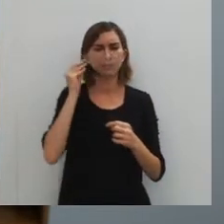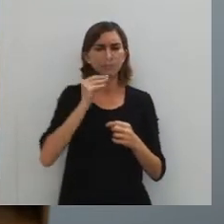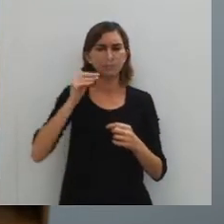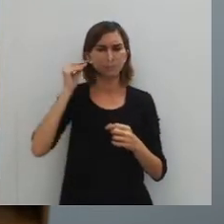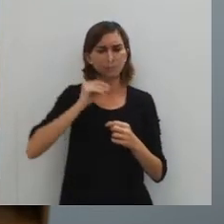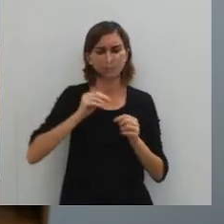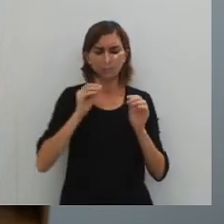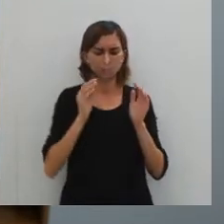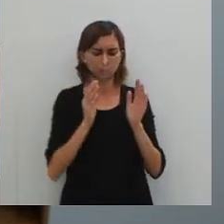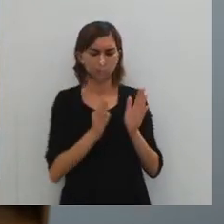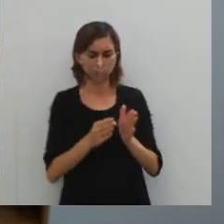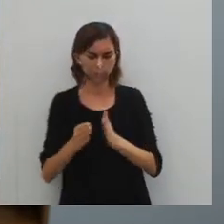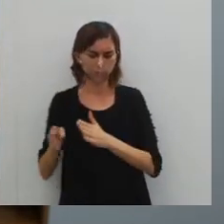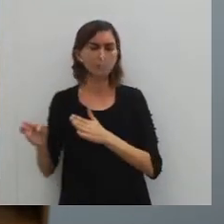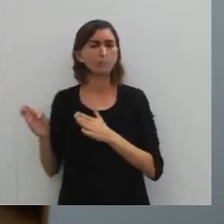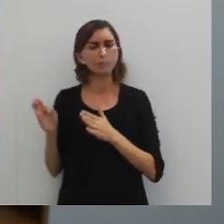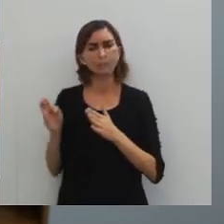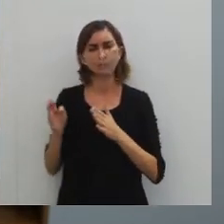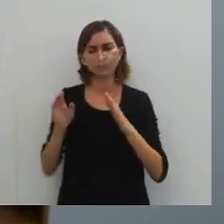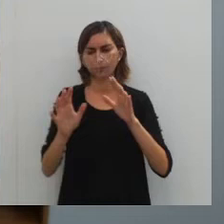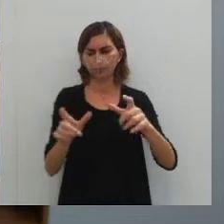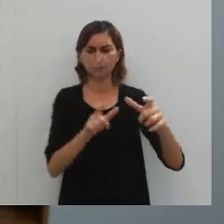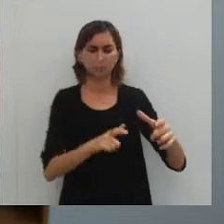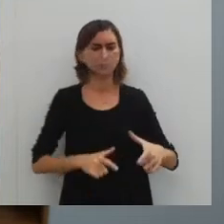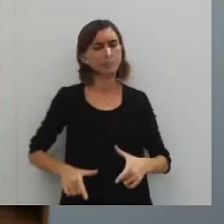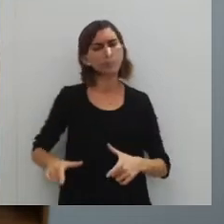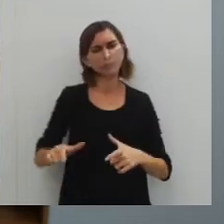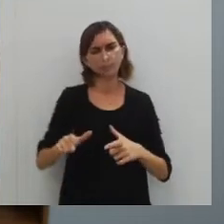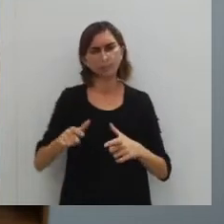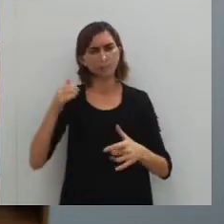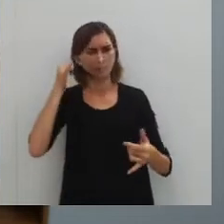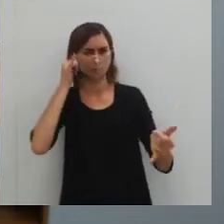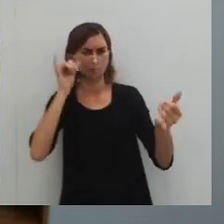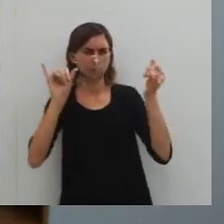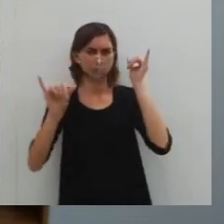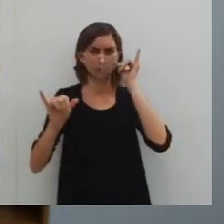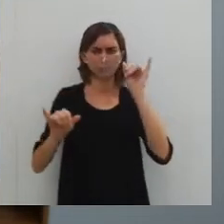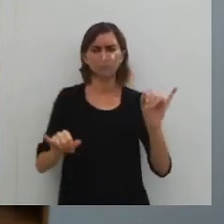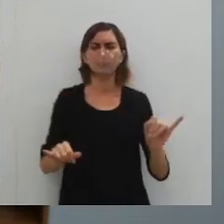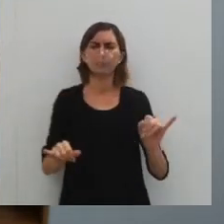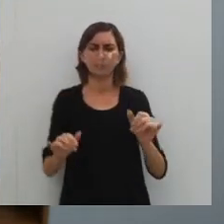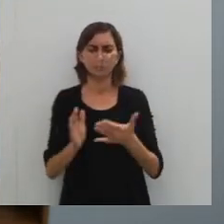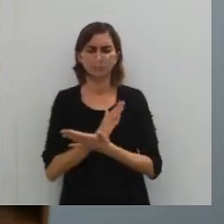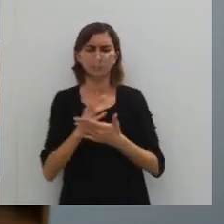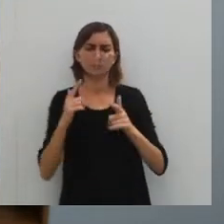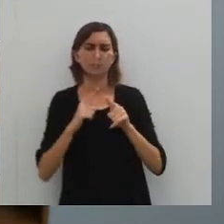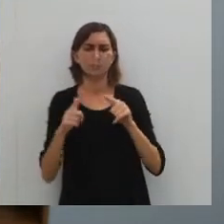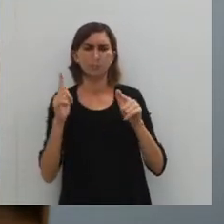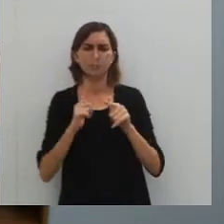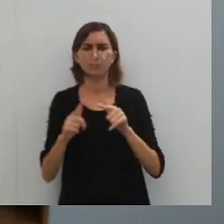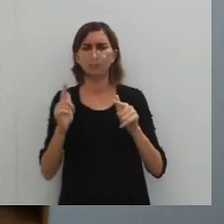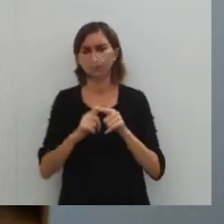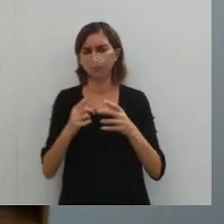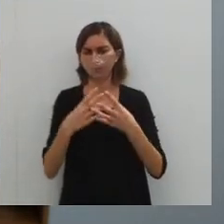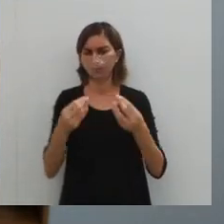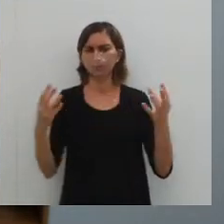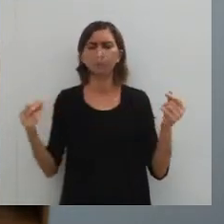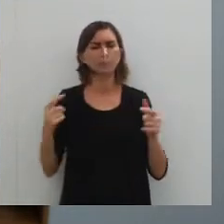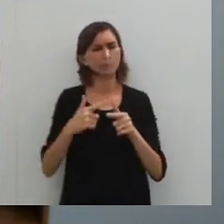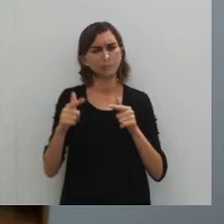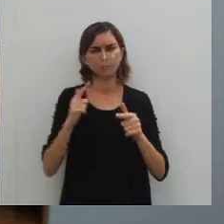tentar organizar os espaços para evitar alguns problemas. Então, muitos